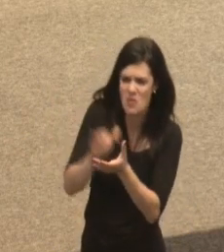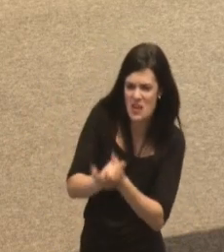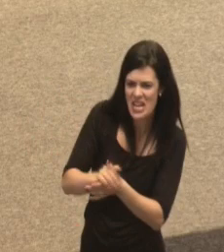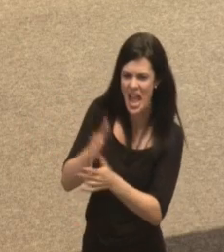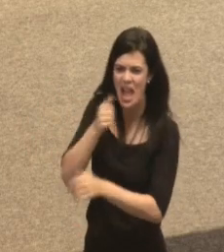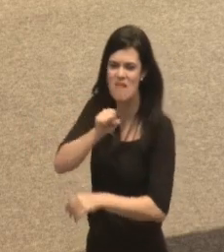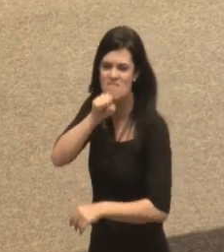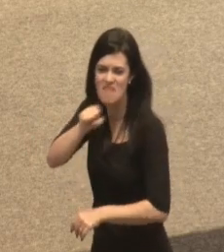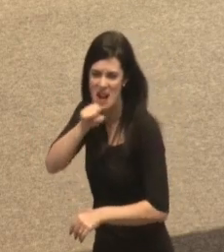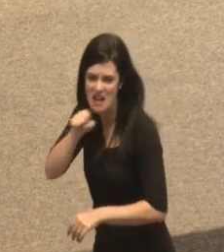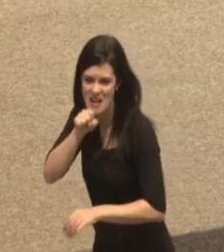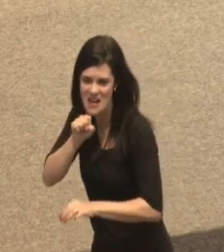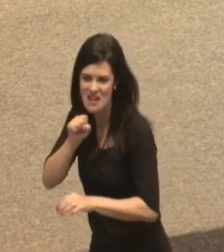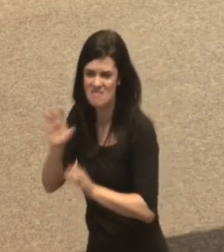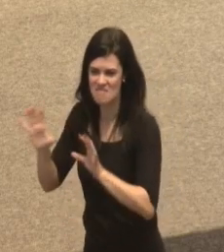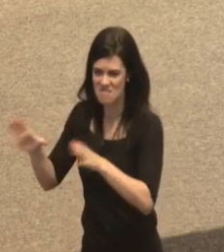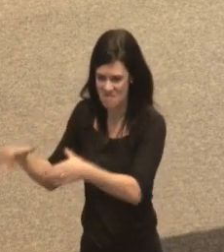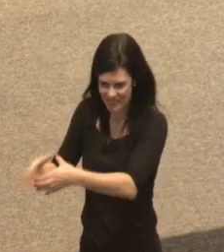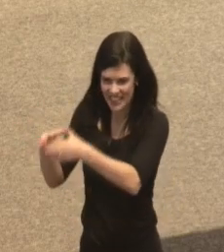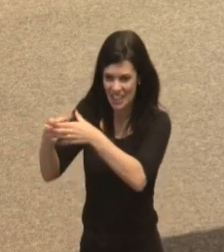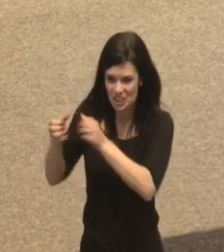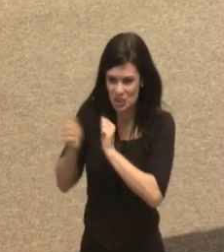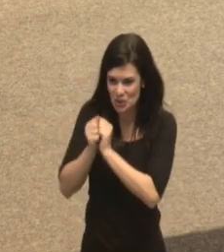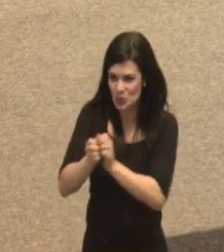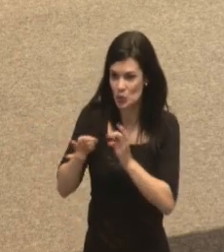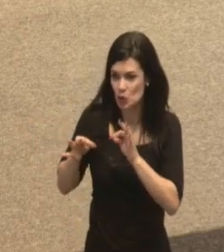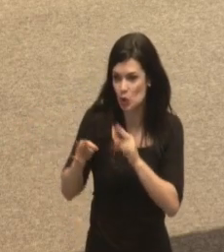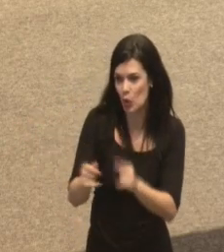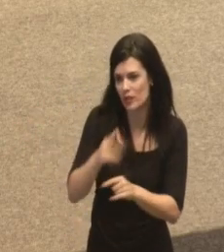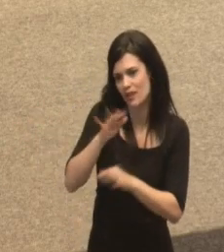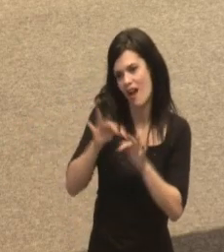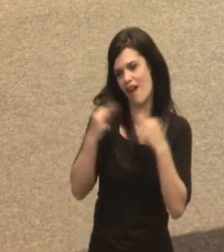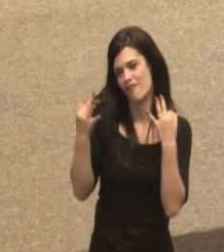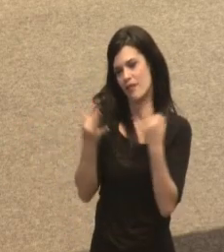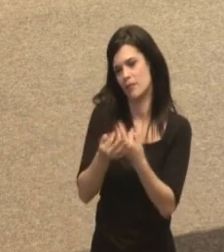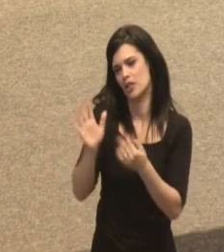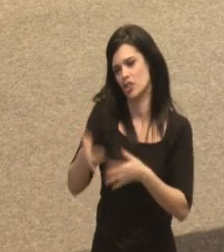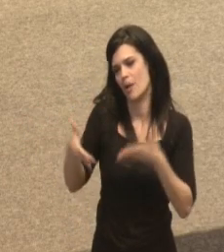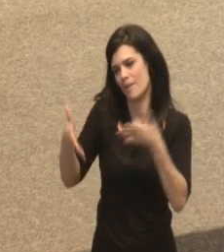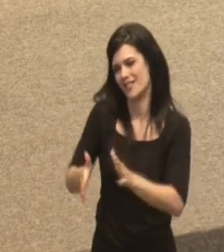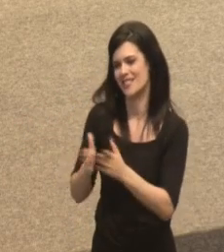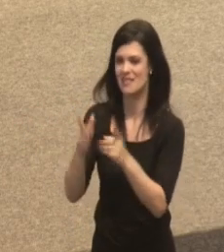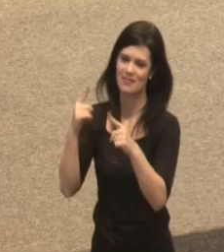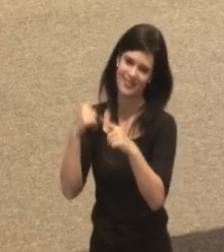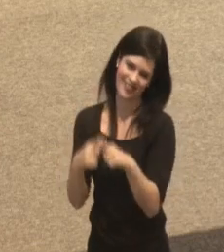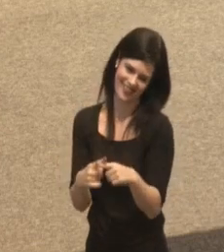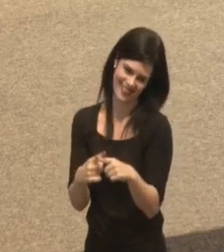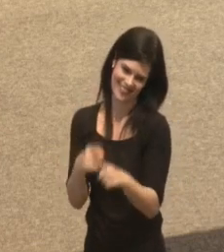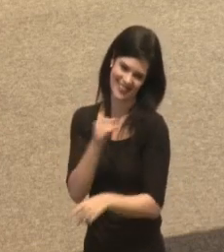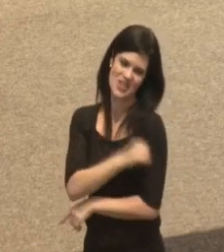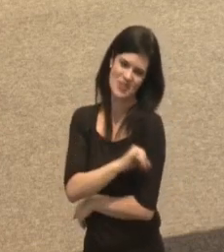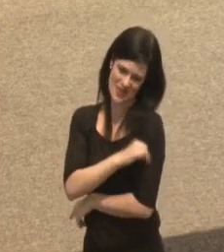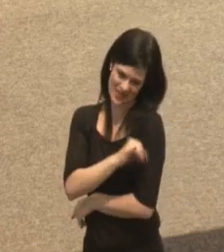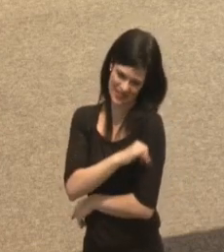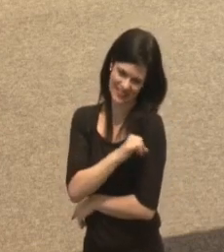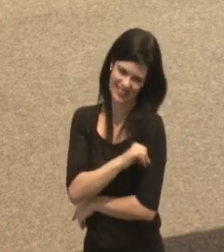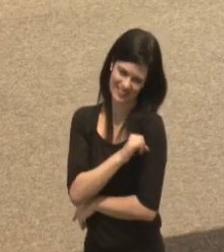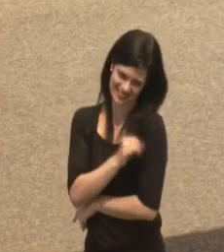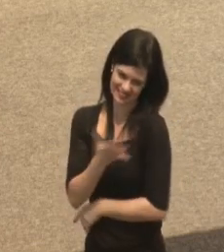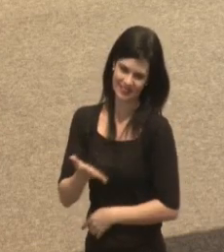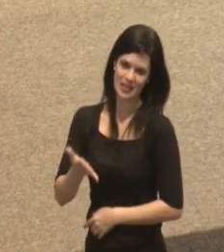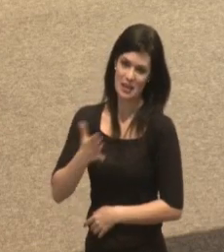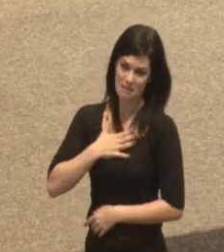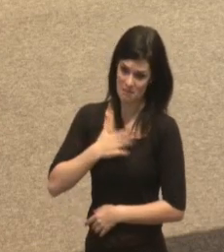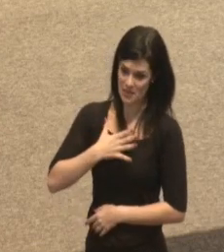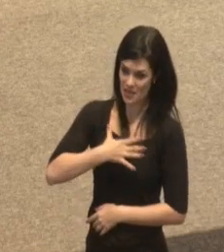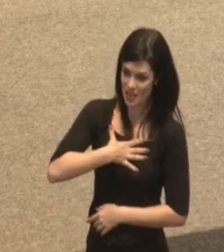e a minha família congregamos na Igreja Batista ali em Bom Sucesso, a Central de Bom Sucesso, o pastor Dejalmi é nosso pastor, as minhas filhas